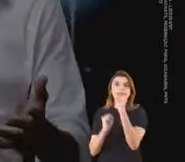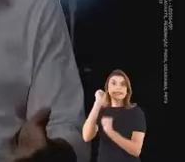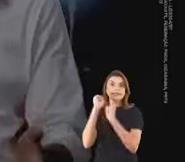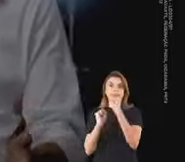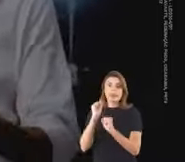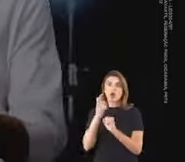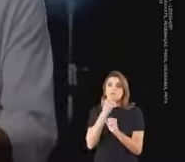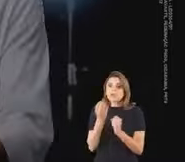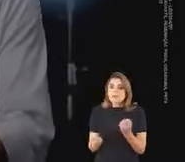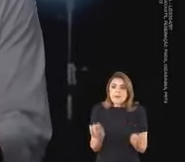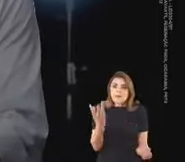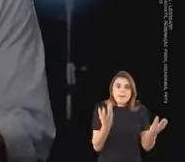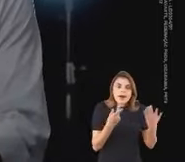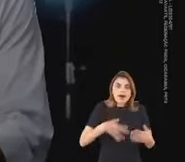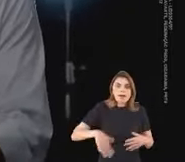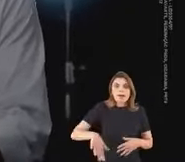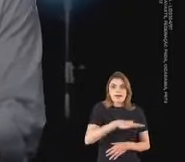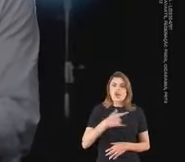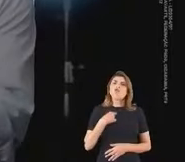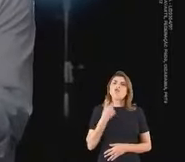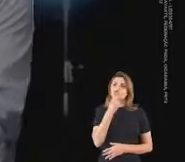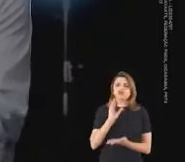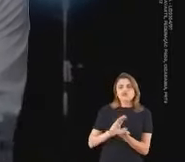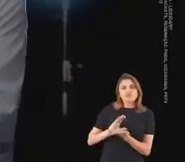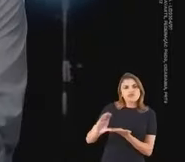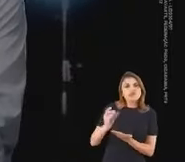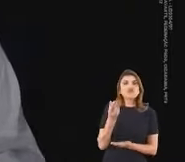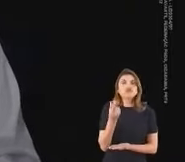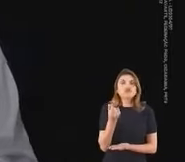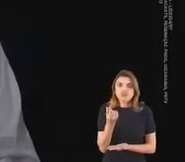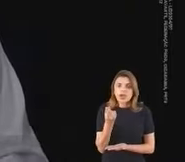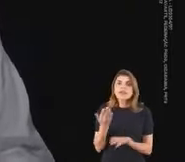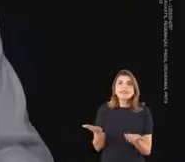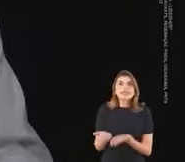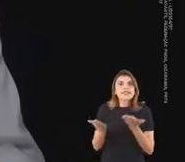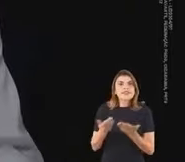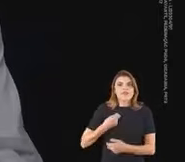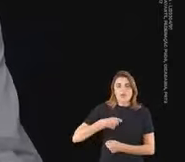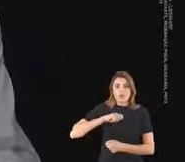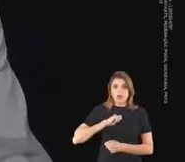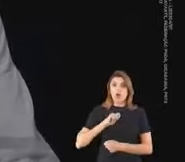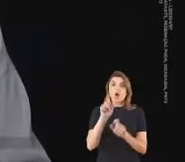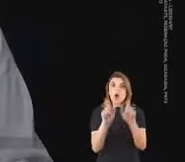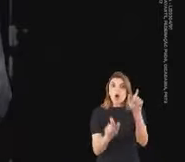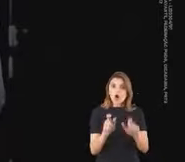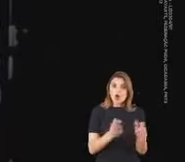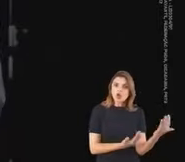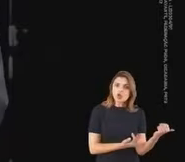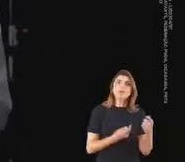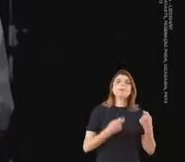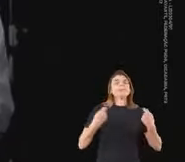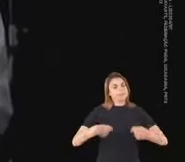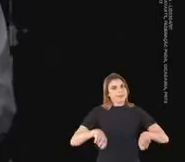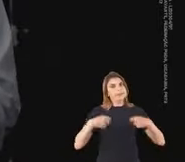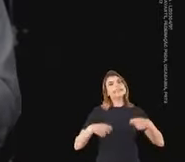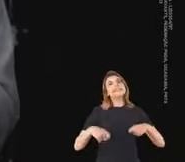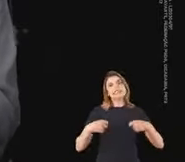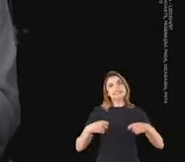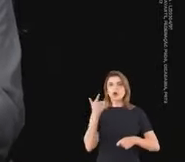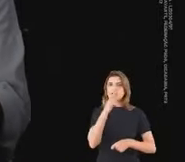para novas empresas se instalarem aqui em Belford Roxo. E eu vou dar incentivo fiscal para a empresa que dê oportunidade para o jovem. O jovem da nossa